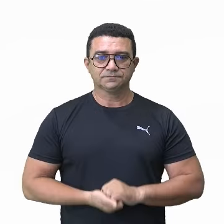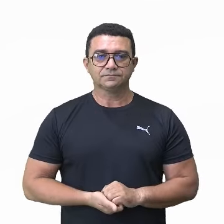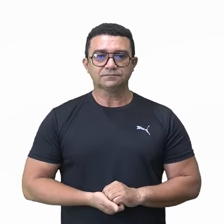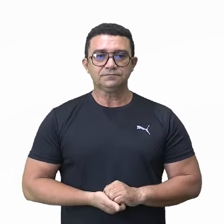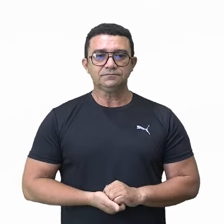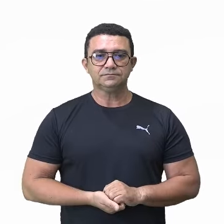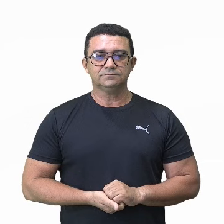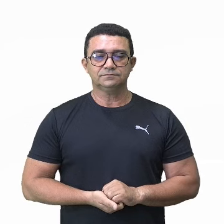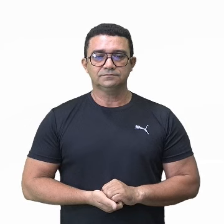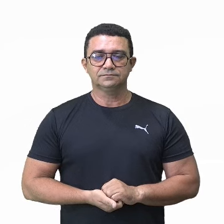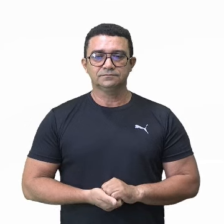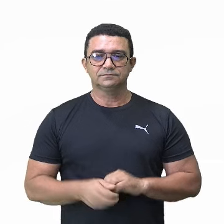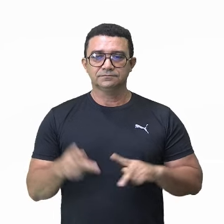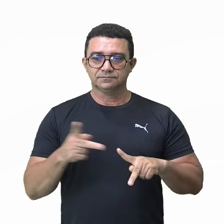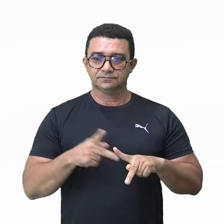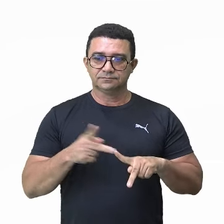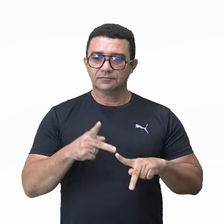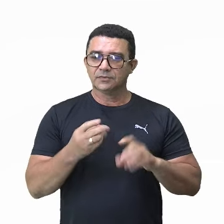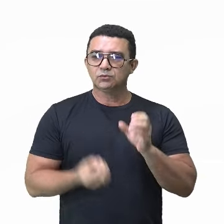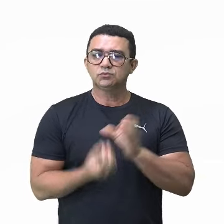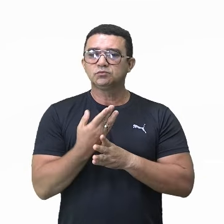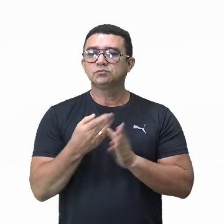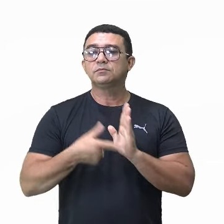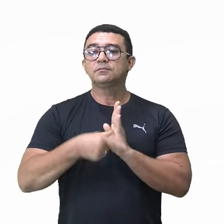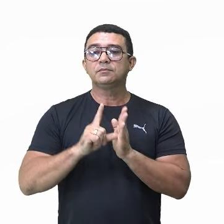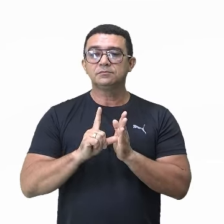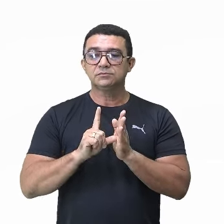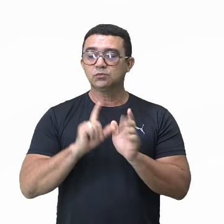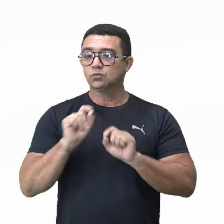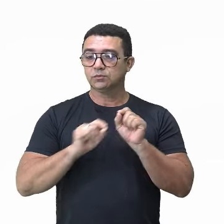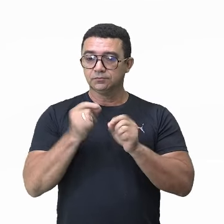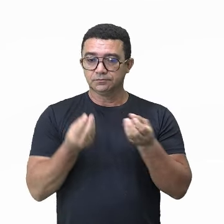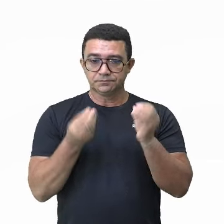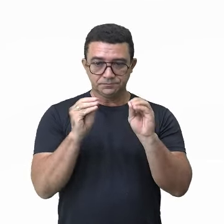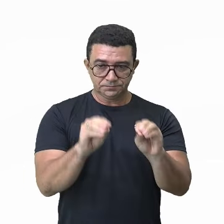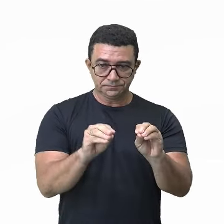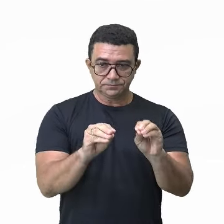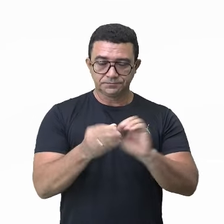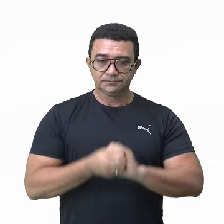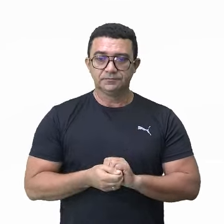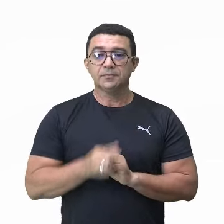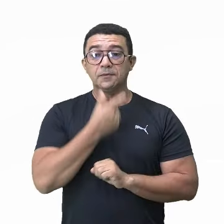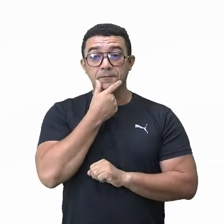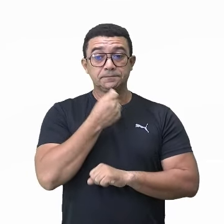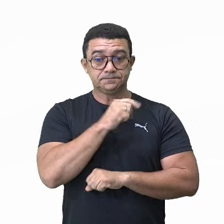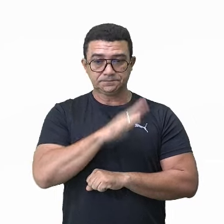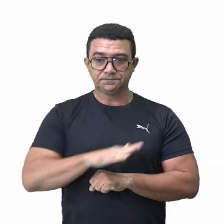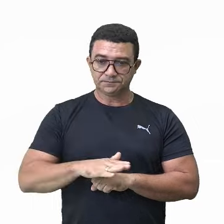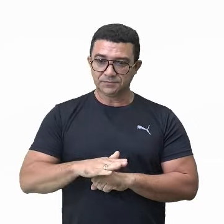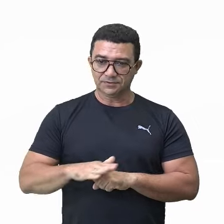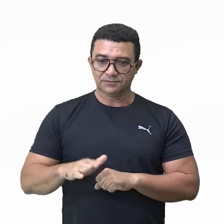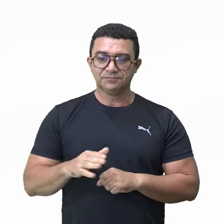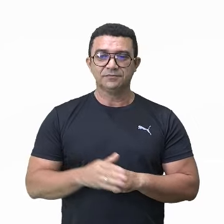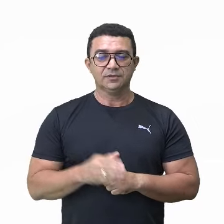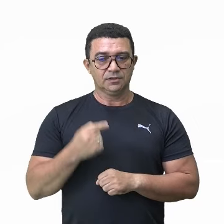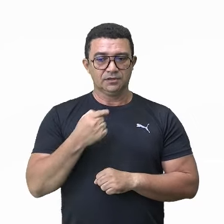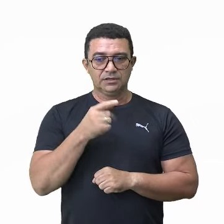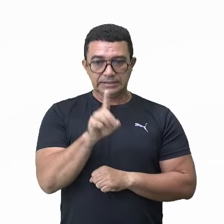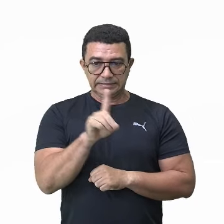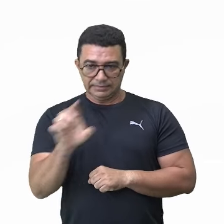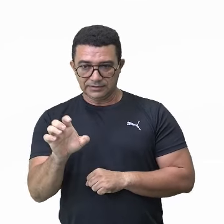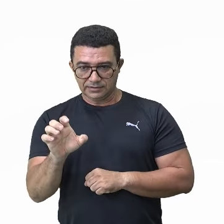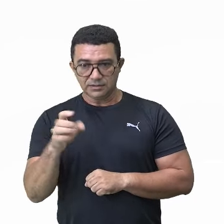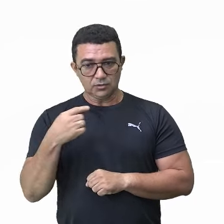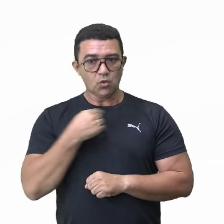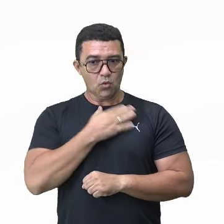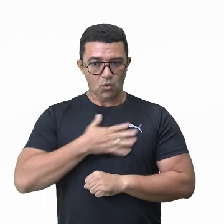preposição vai aparecer antes do que então vai ficar assim o menino de que gosto